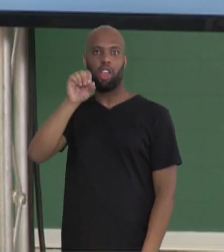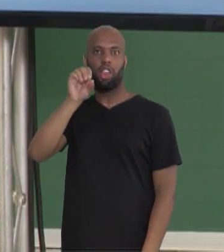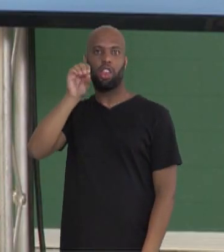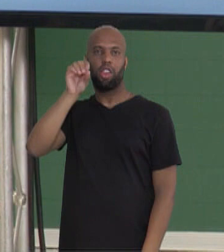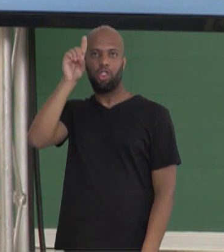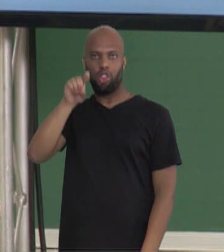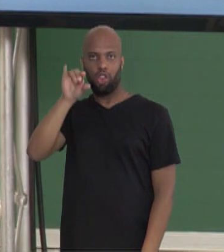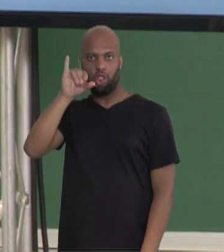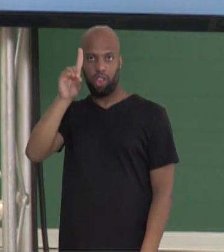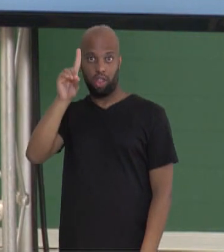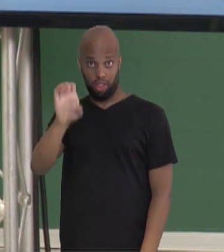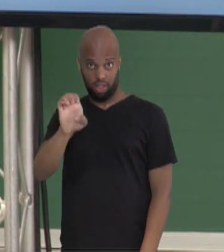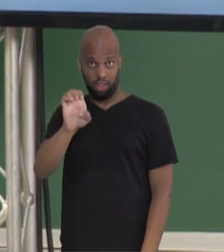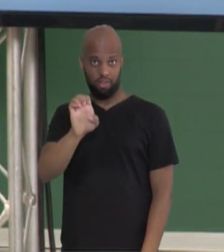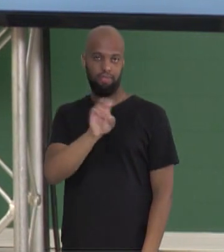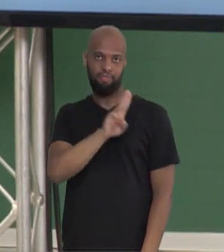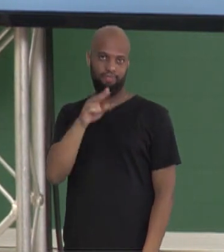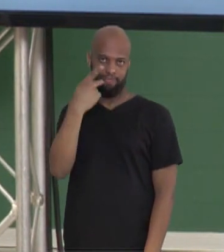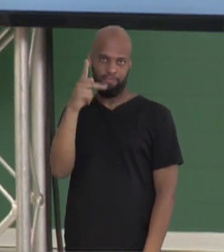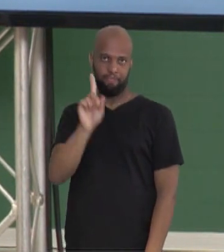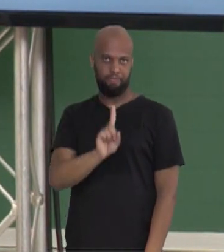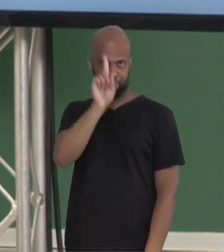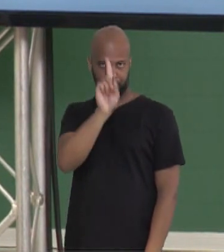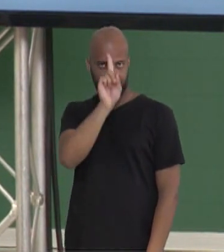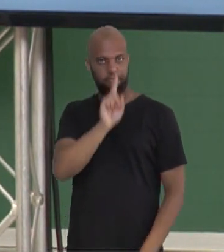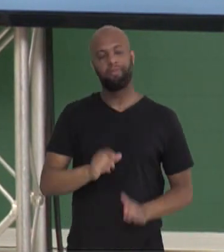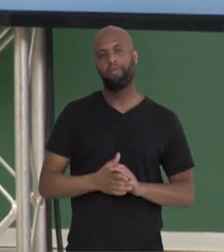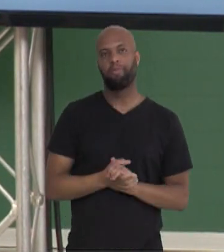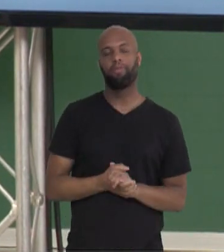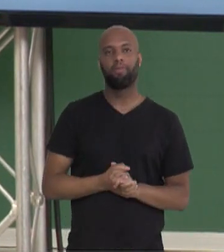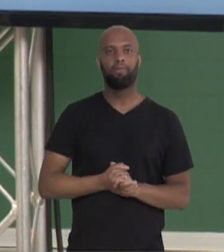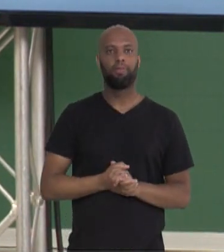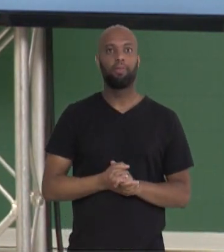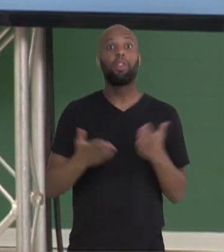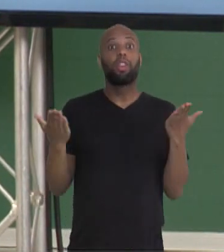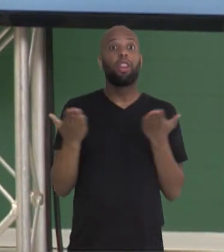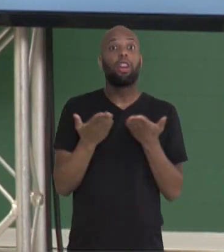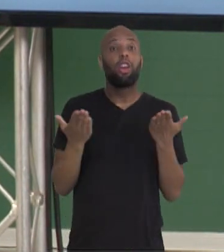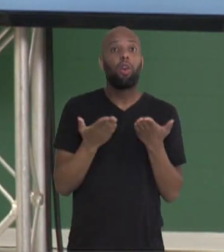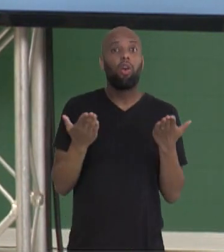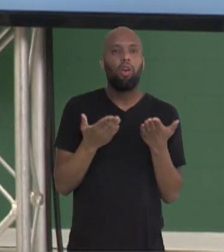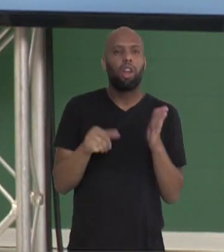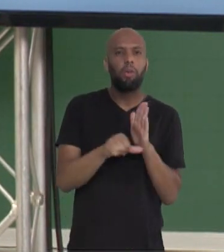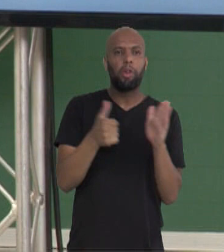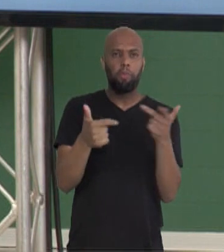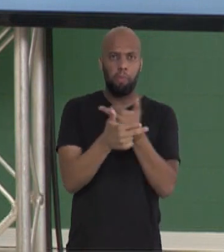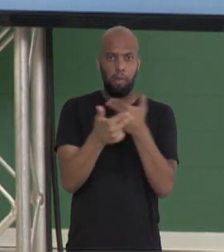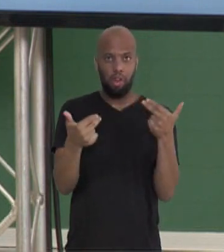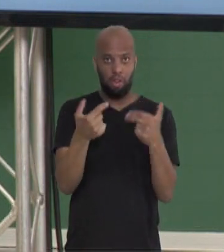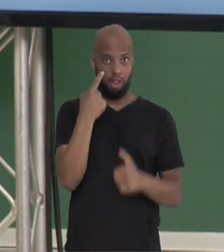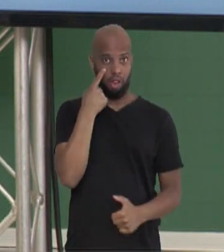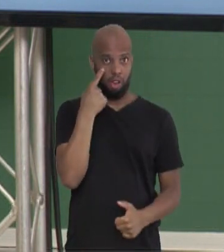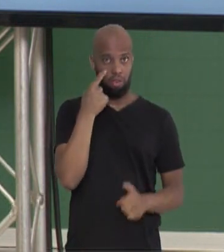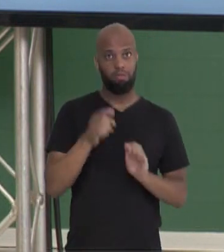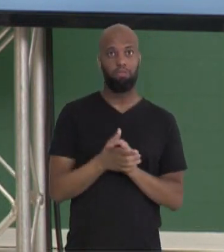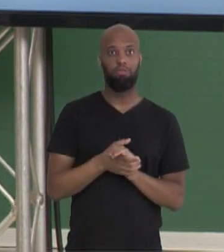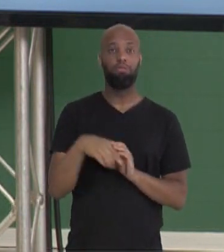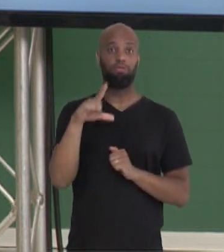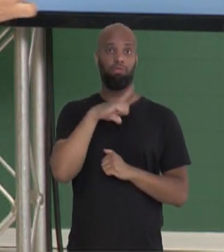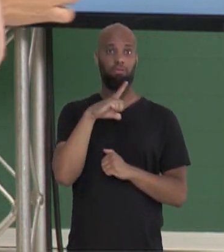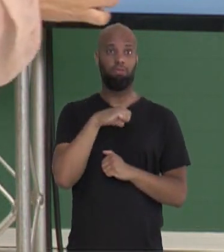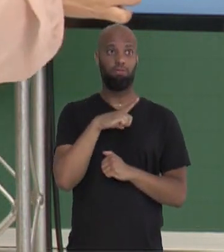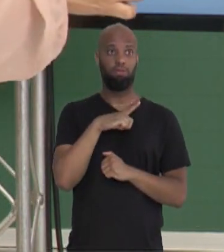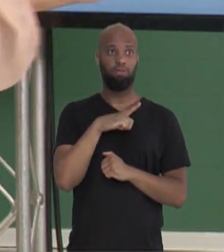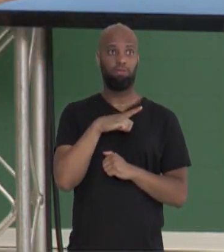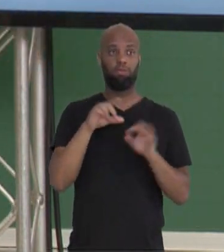função seno. Então ele é chamado gráfico senoide. Então a primeira coisa que a gente vai ver aqui, a gente está vendo que aqui a gente